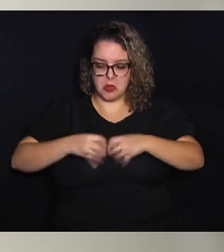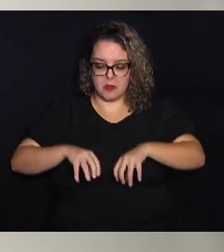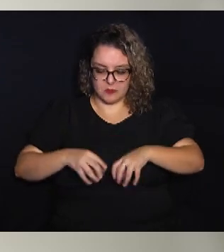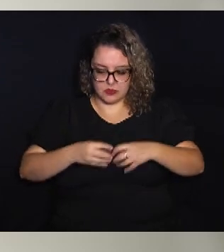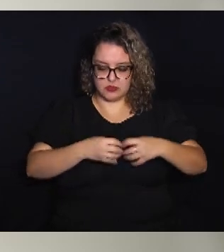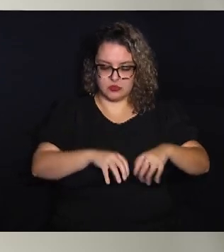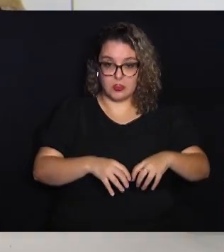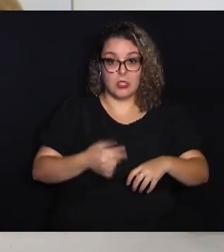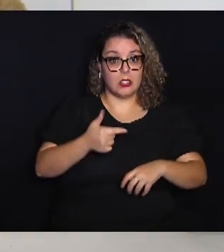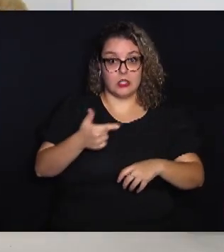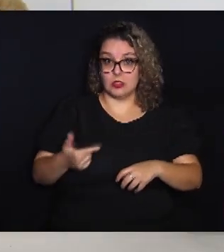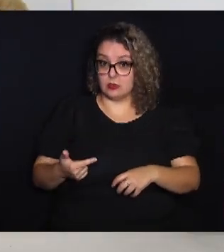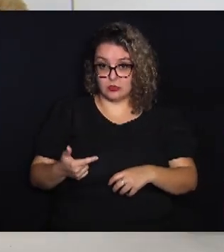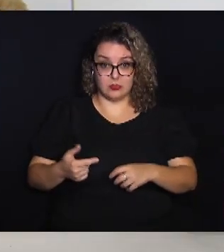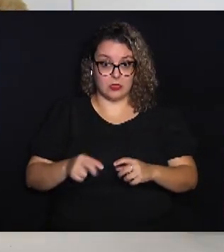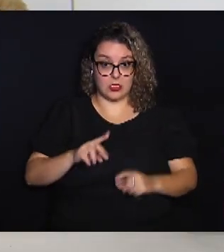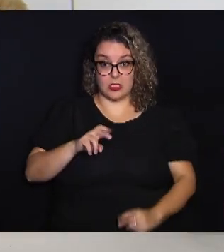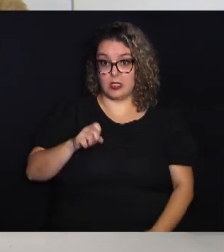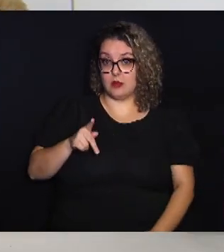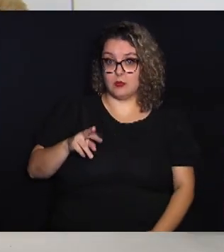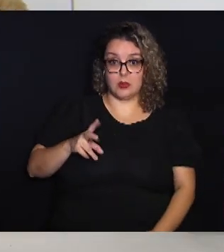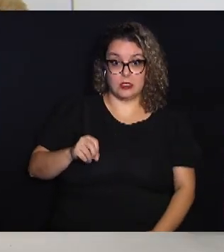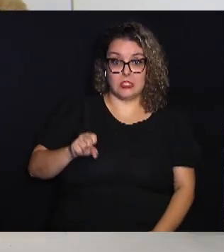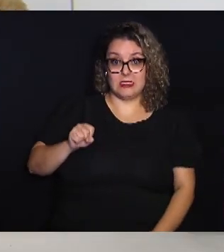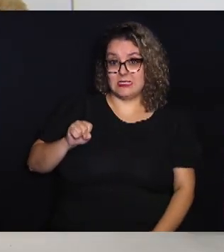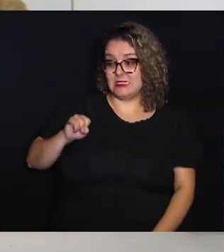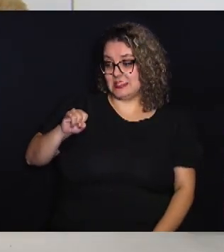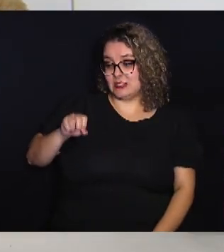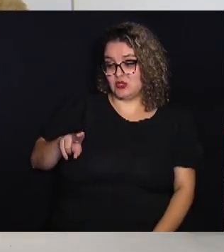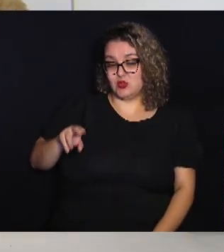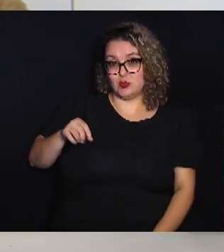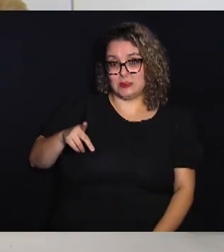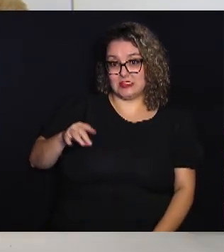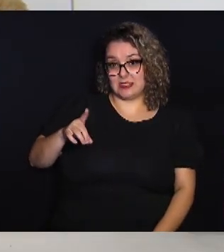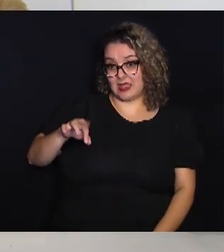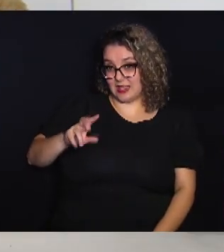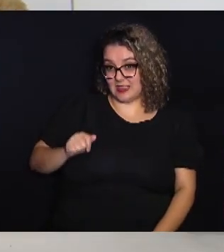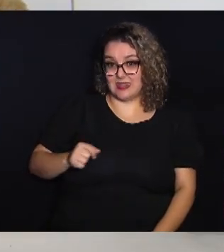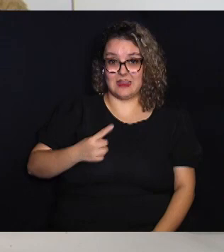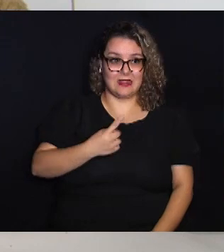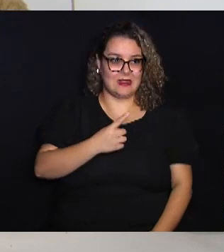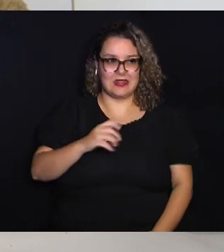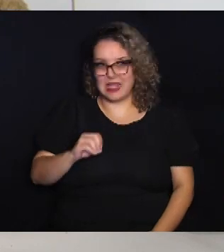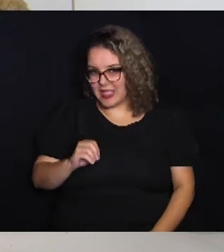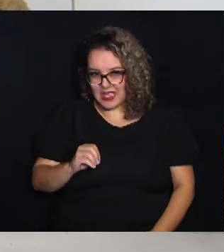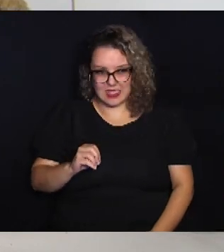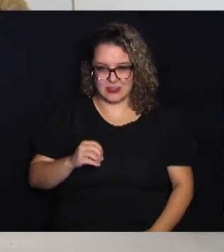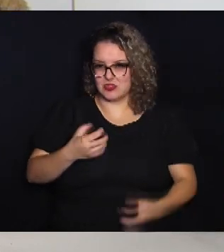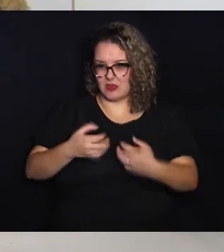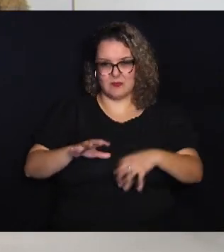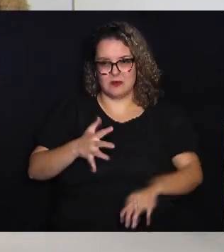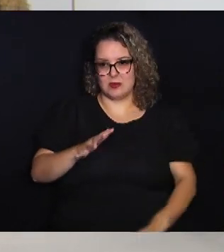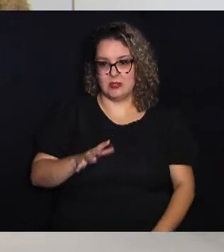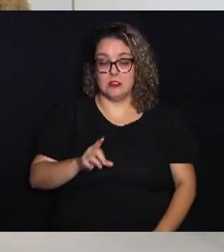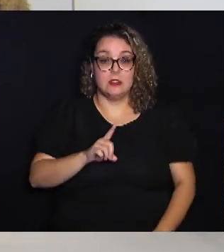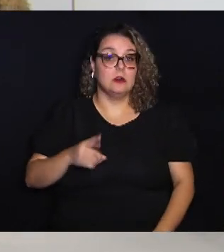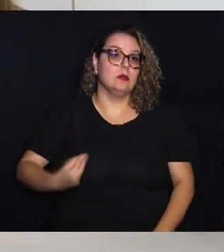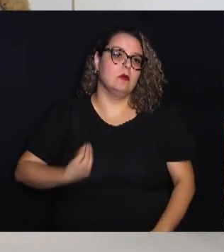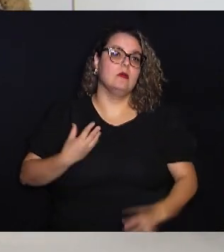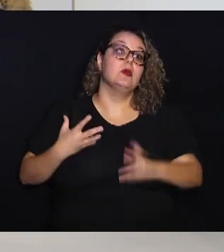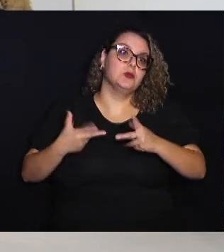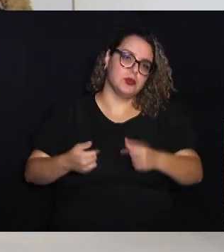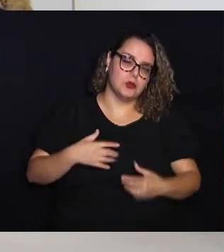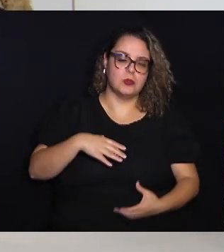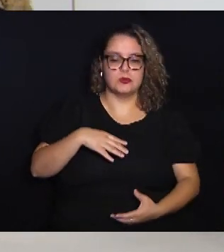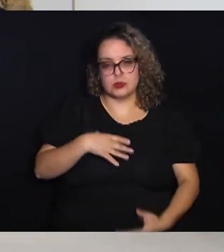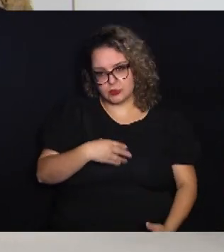então não tem uma reprodutividade igual a suindara. A suindara tem suindara que bota 9, 10 ovos, né? Bem mais. Não necessariamente vai sobreviver